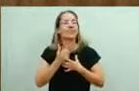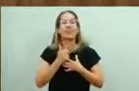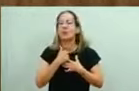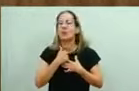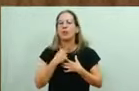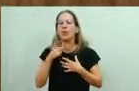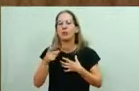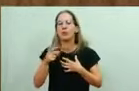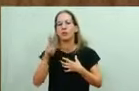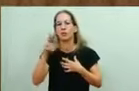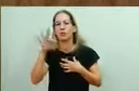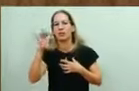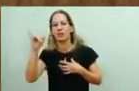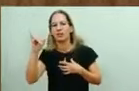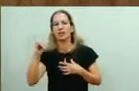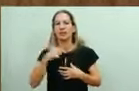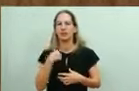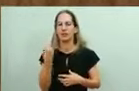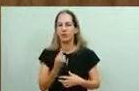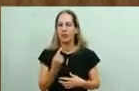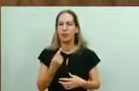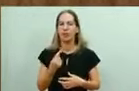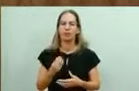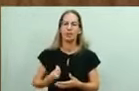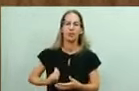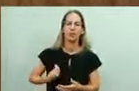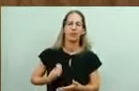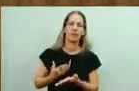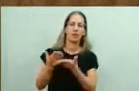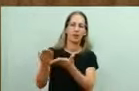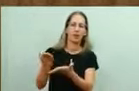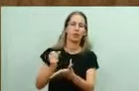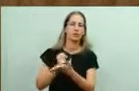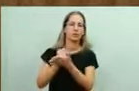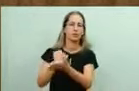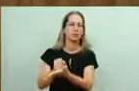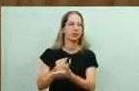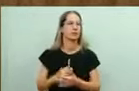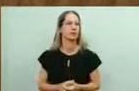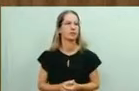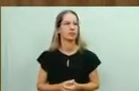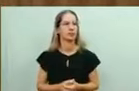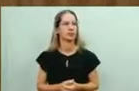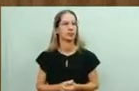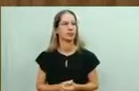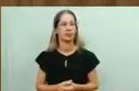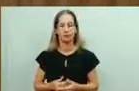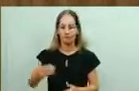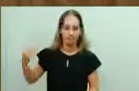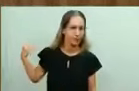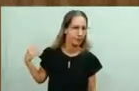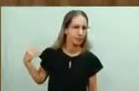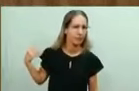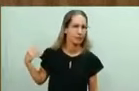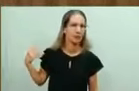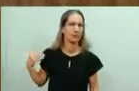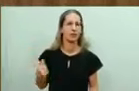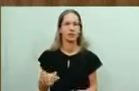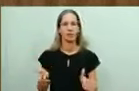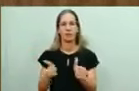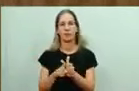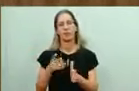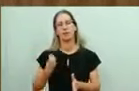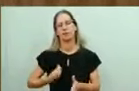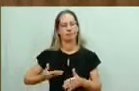da UTI, enquanto a gente teve que salvar vidas. Enquanto a gente tem que virar as costas para a nossa própria